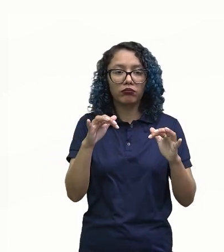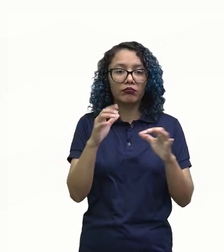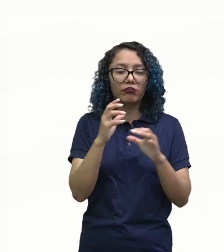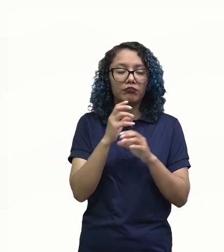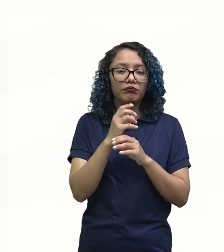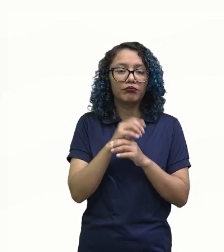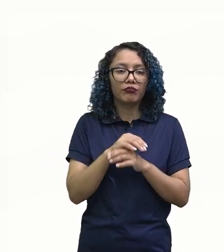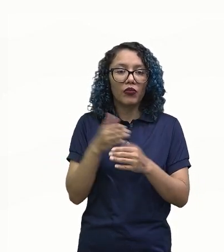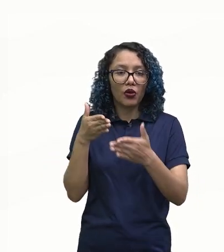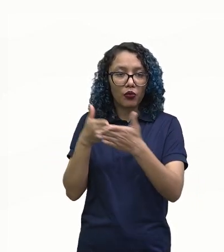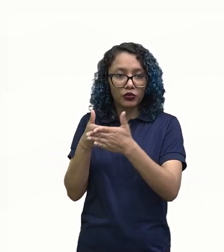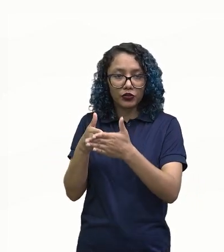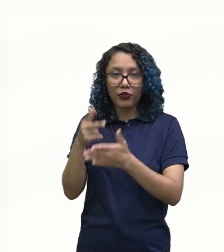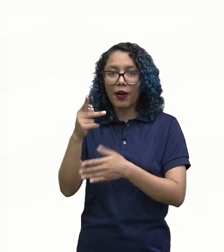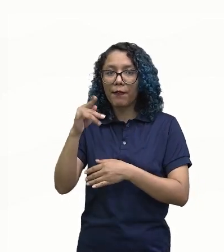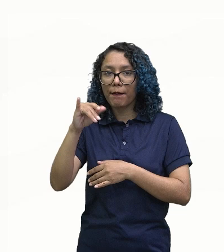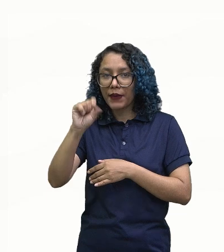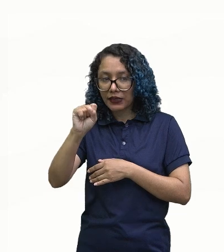a última.